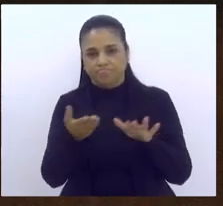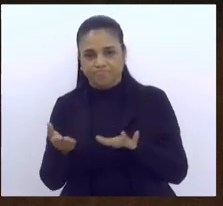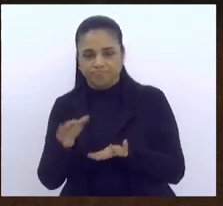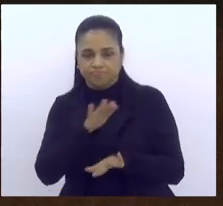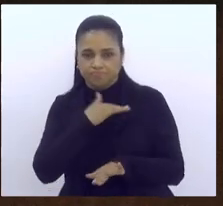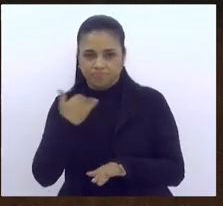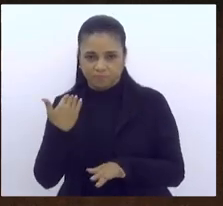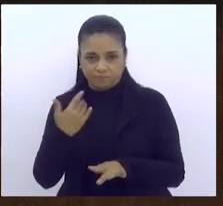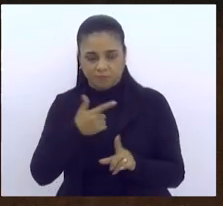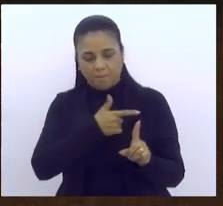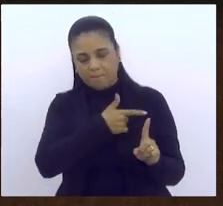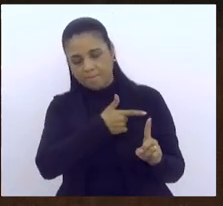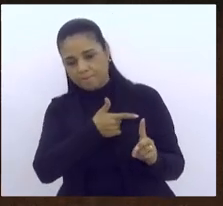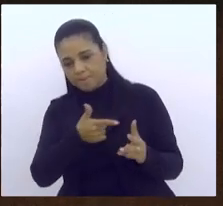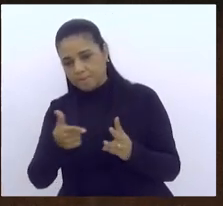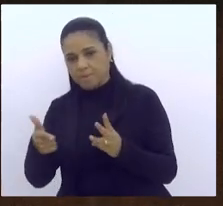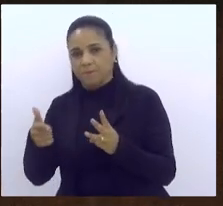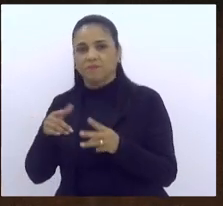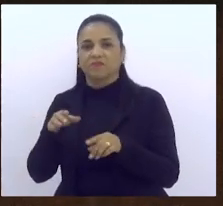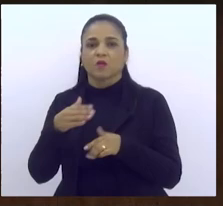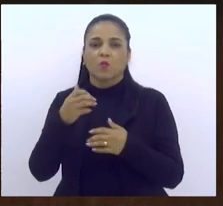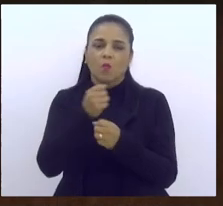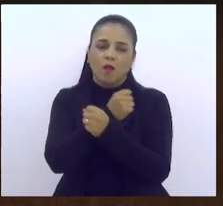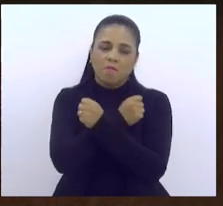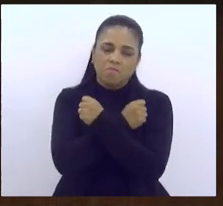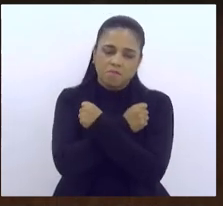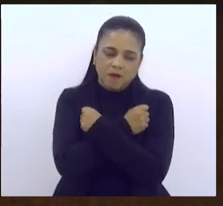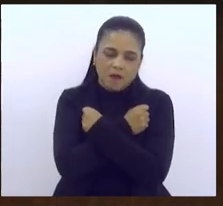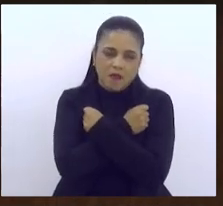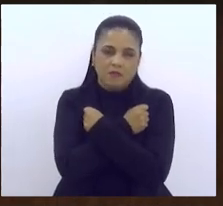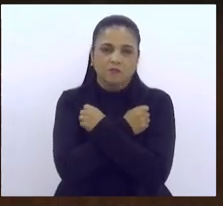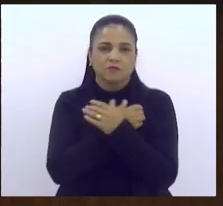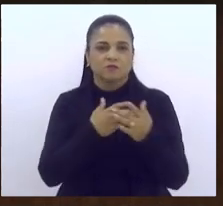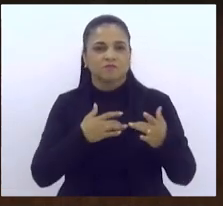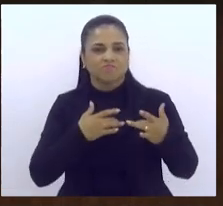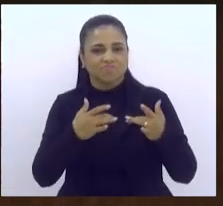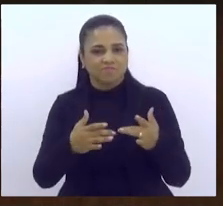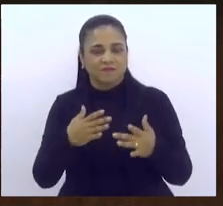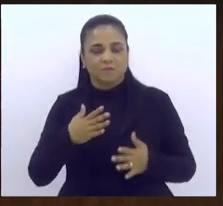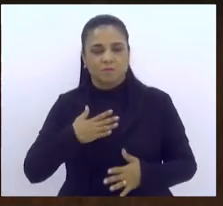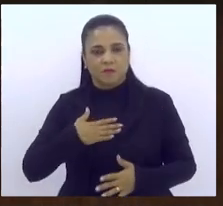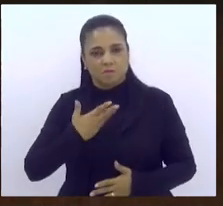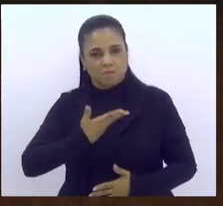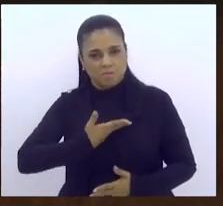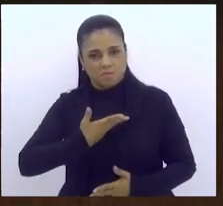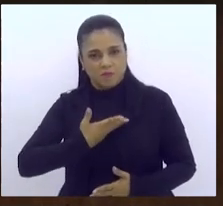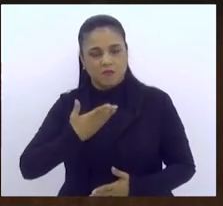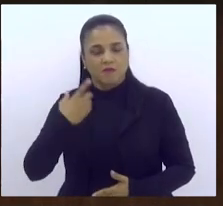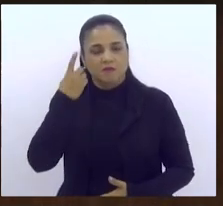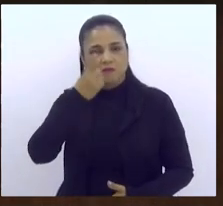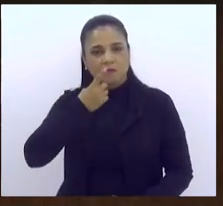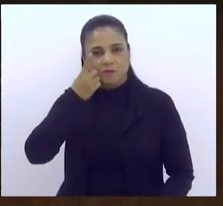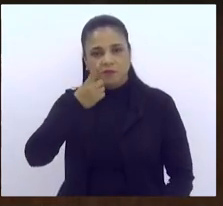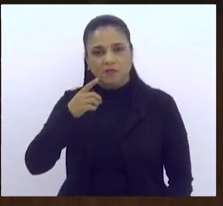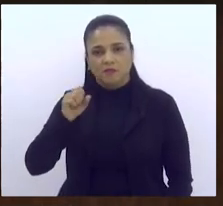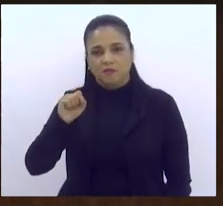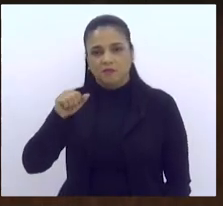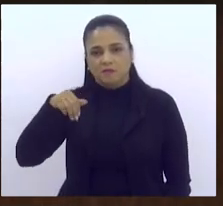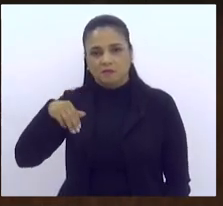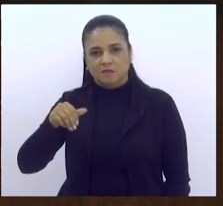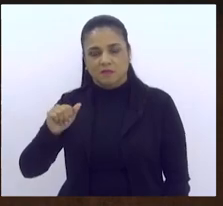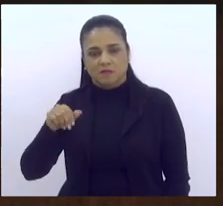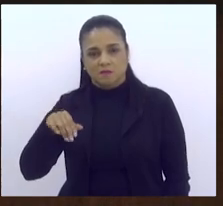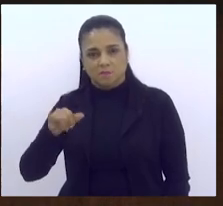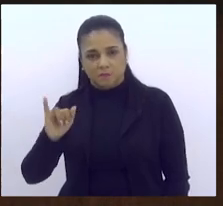e deixar também um grande abraço solidário à companheira Sâmia, também colega deputada federal do nosso